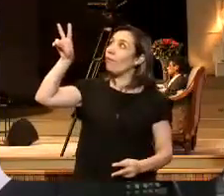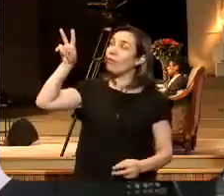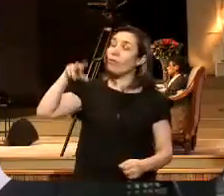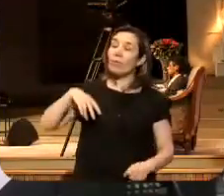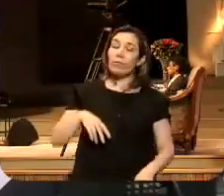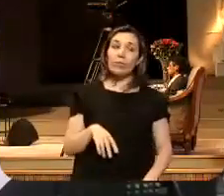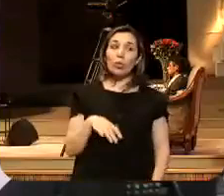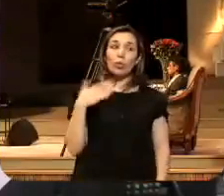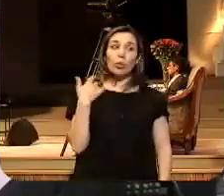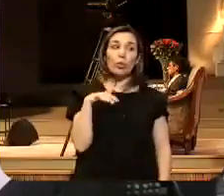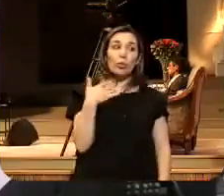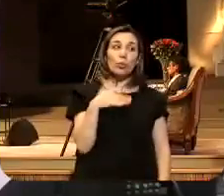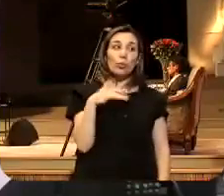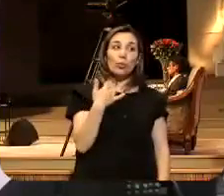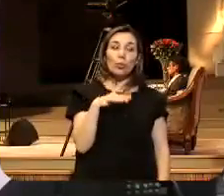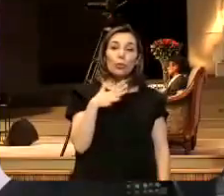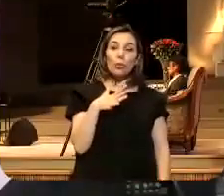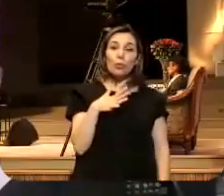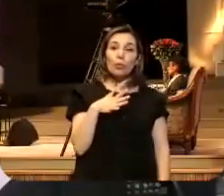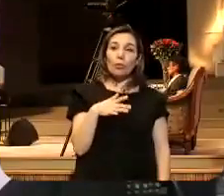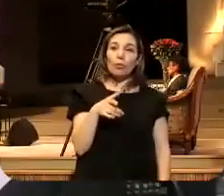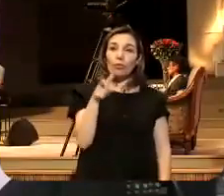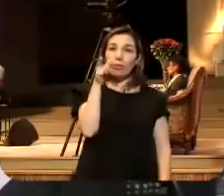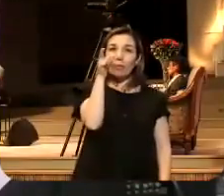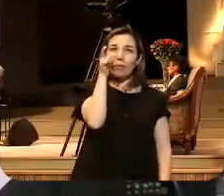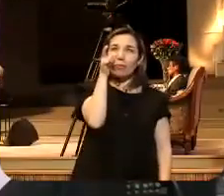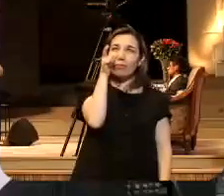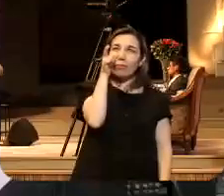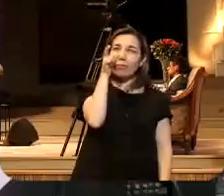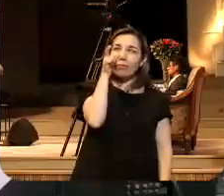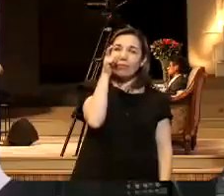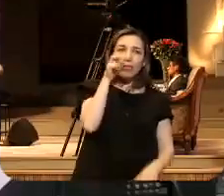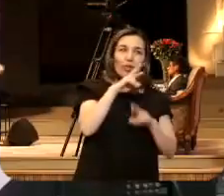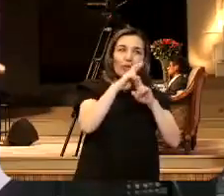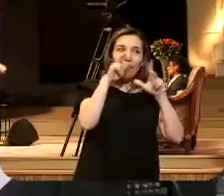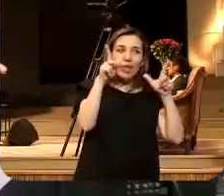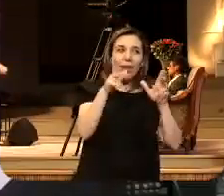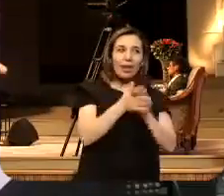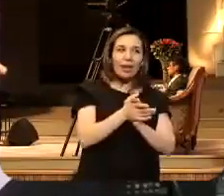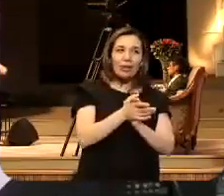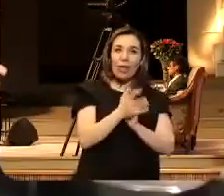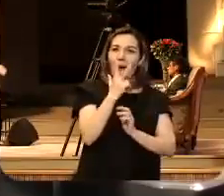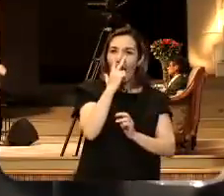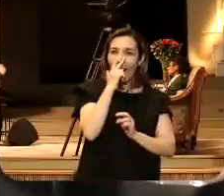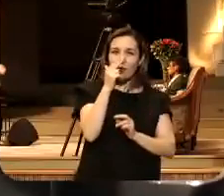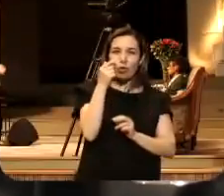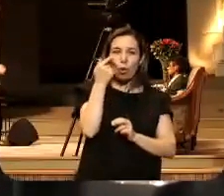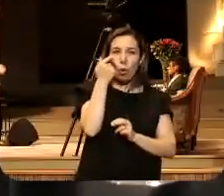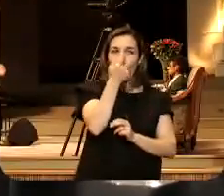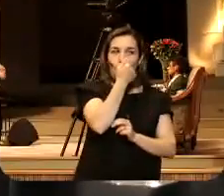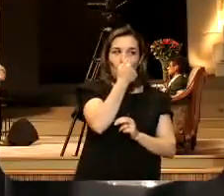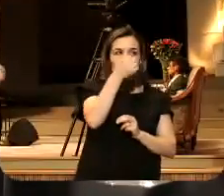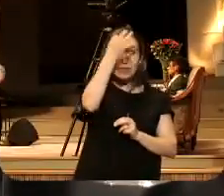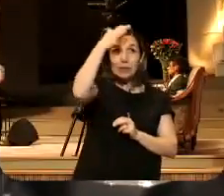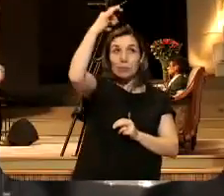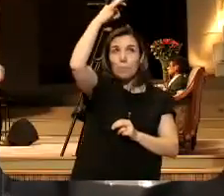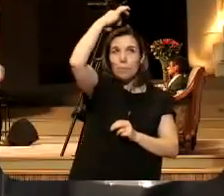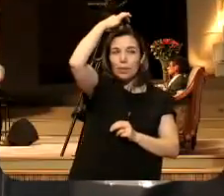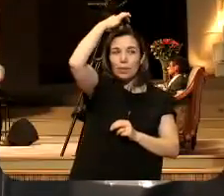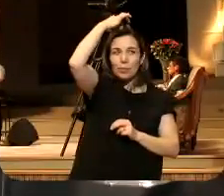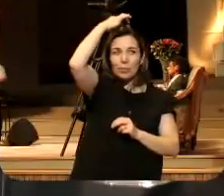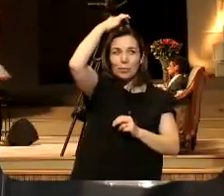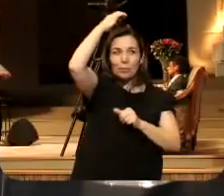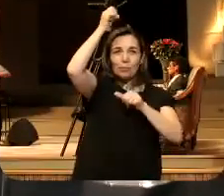enxergando, mas aquele olhar era de alguém que estava enxergando espiritualmente. E então ele começou a